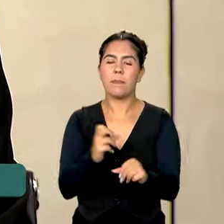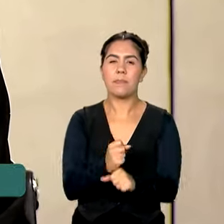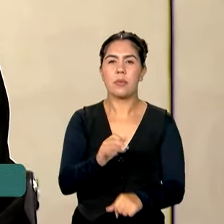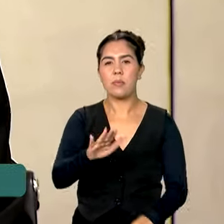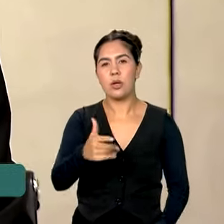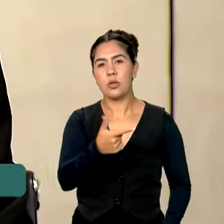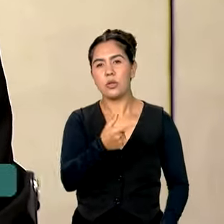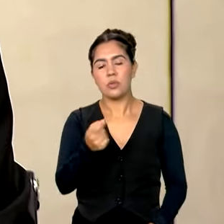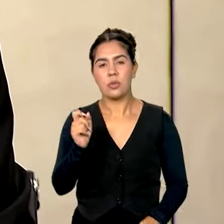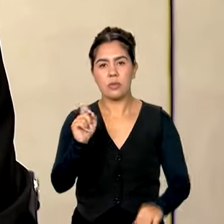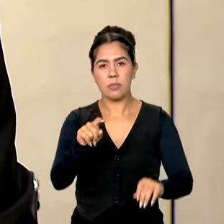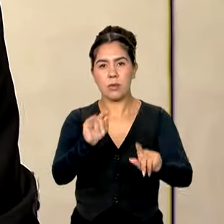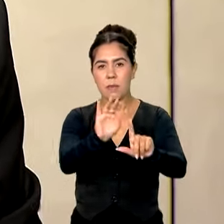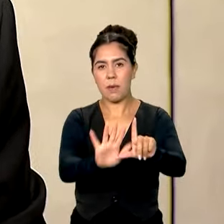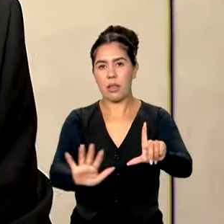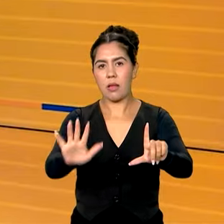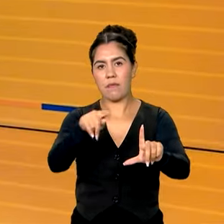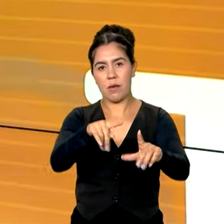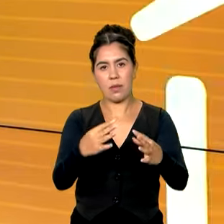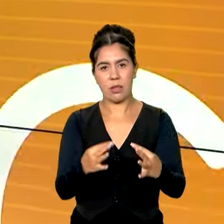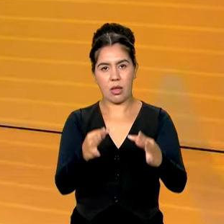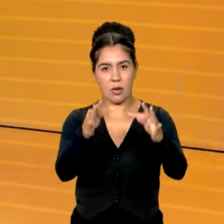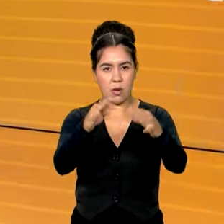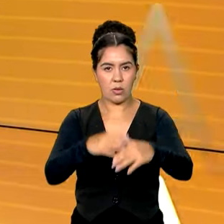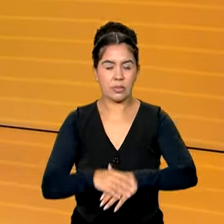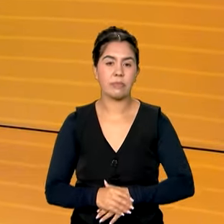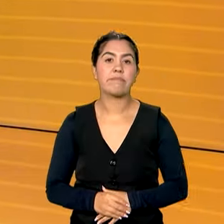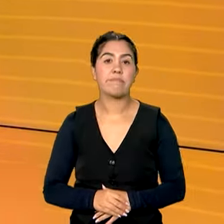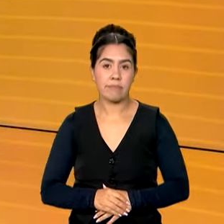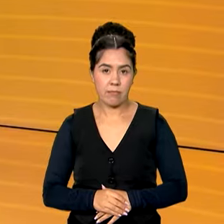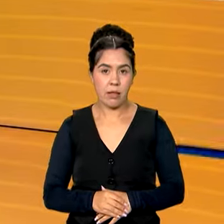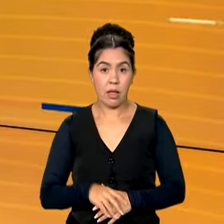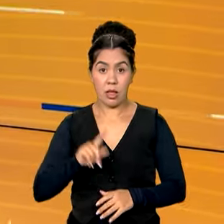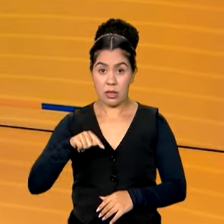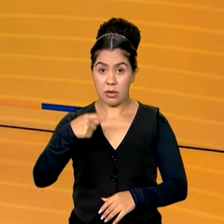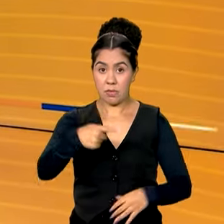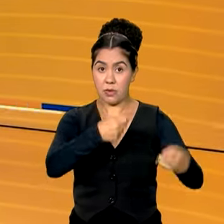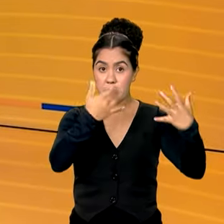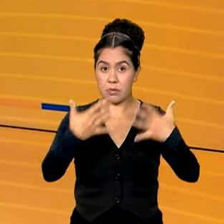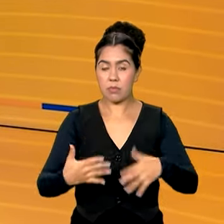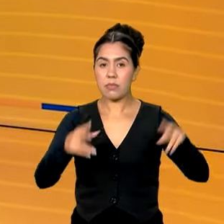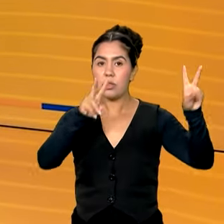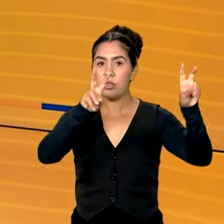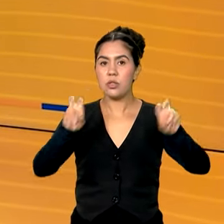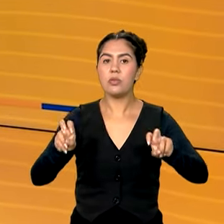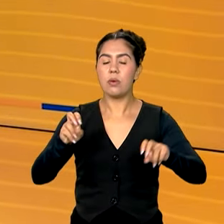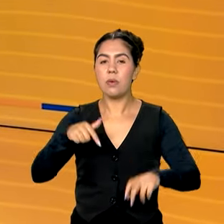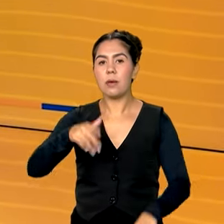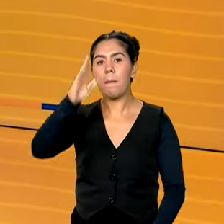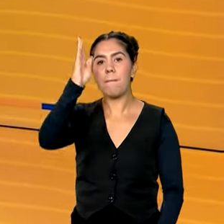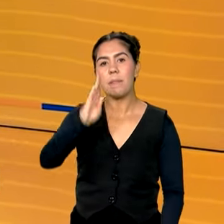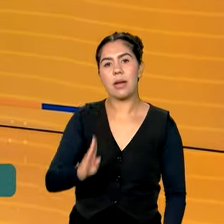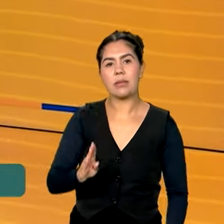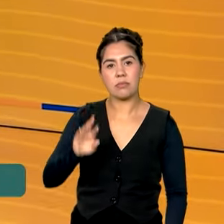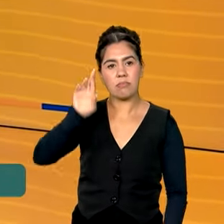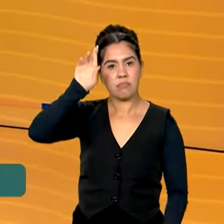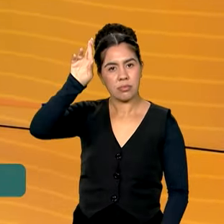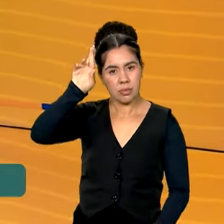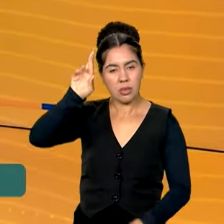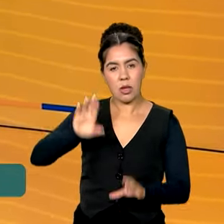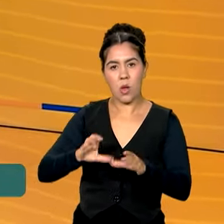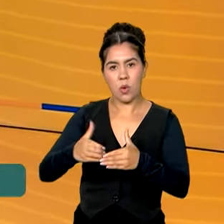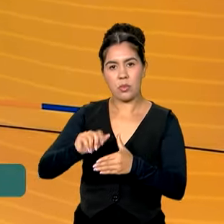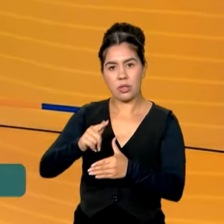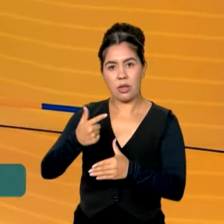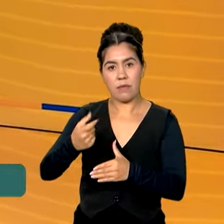pela plataforma tecnológica. E a gente volta a falar sobre a presidência do Brasil no G20, porque além do